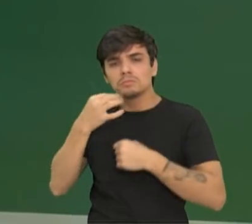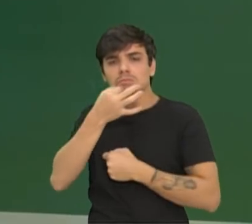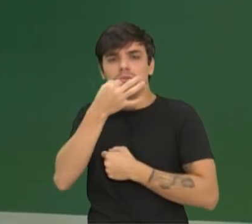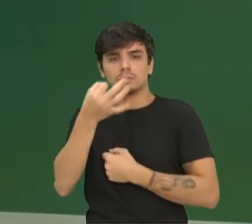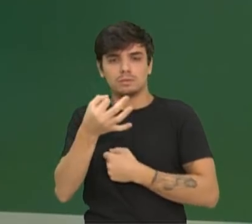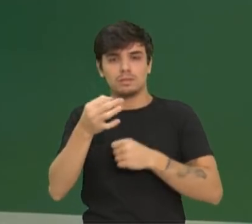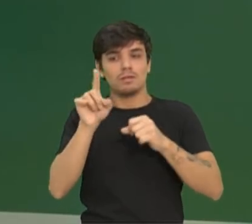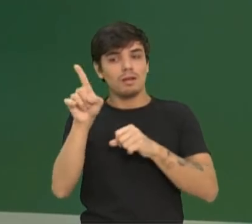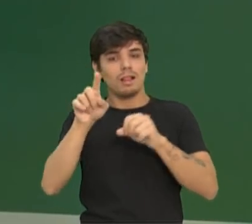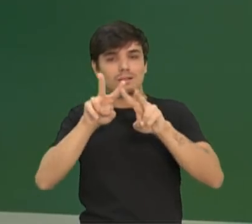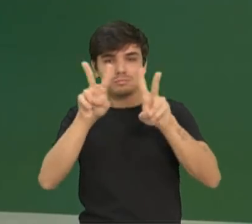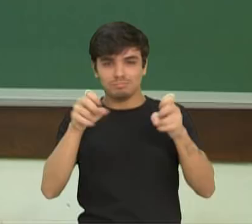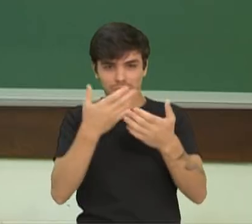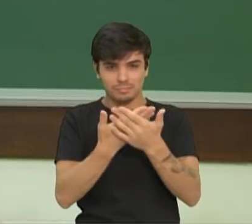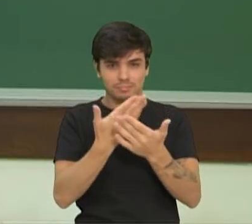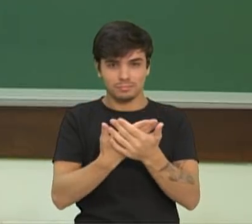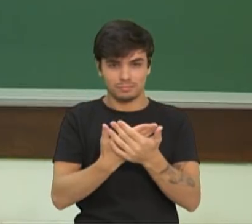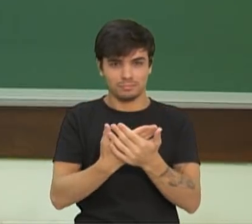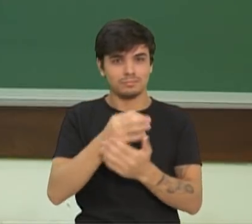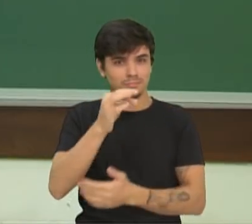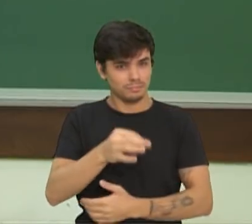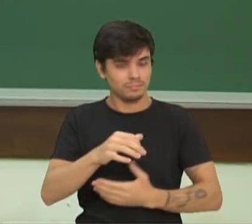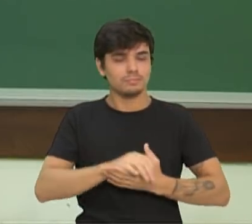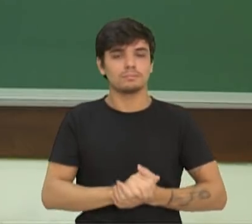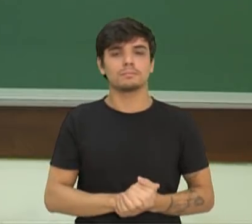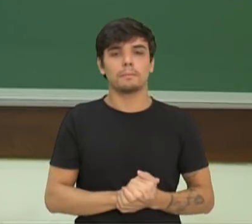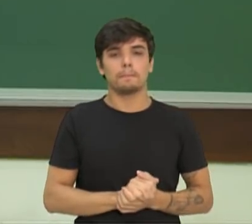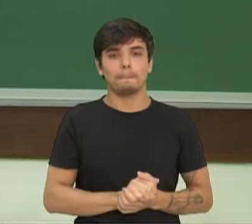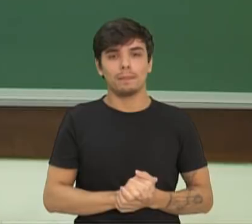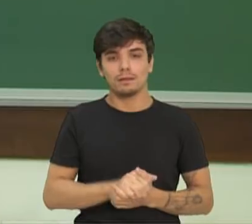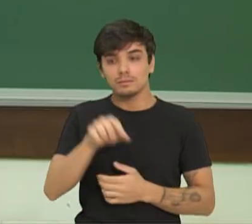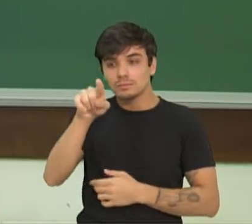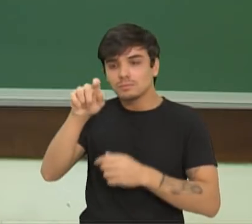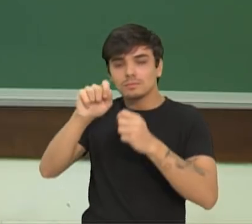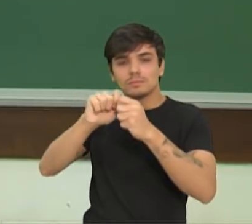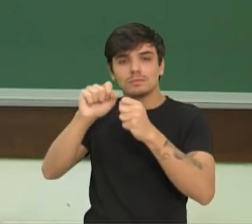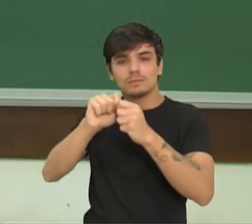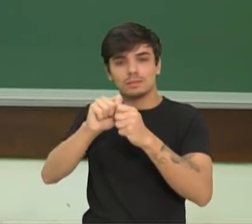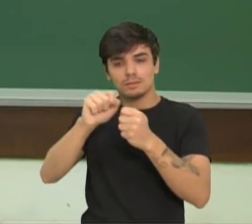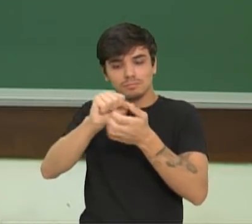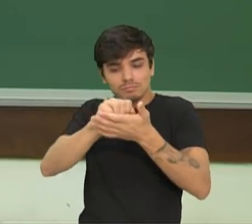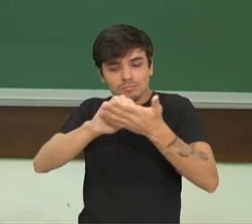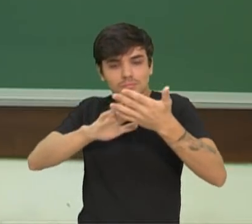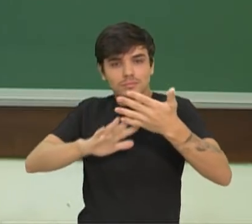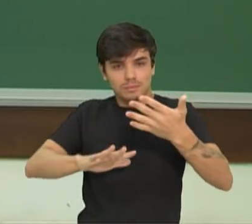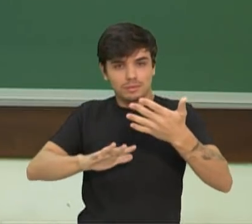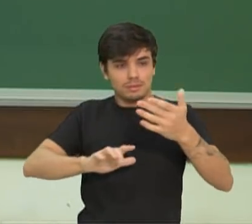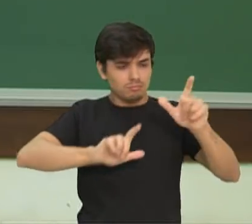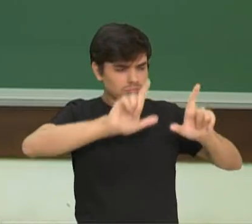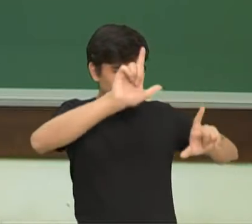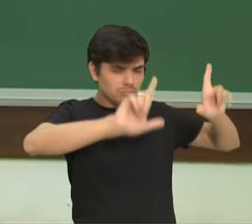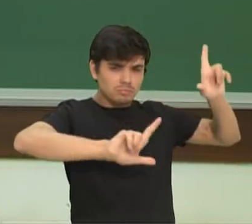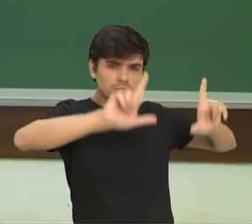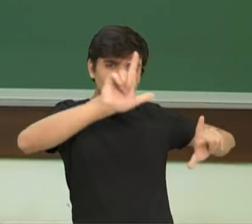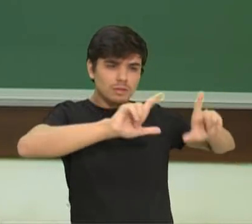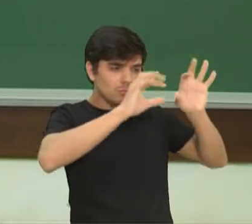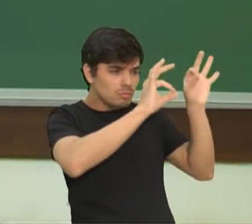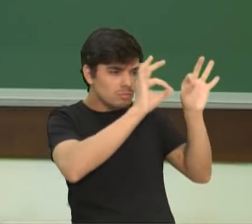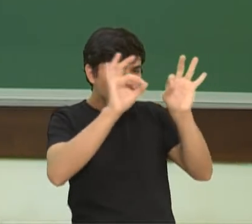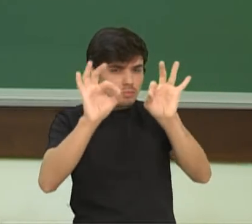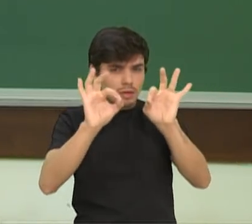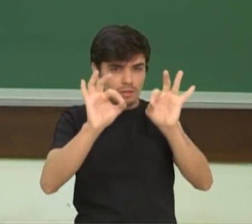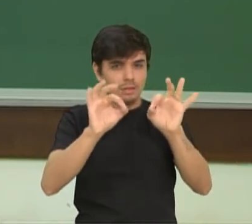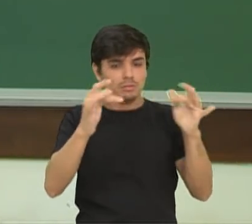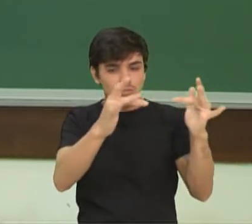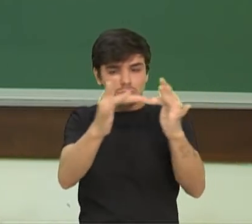sobre a aula, certo? Já você está realizando as atividades pela televisão, mantenha contato com o